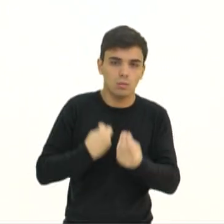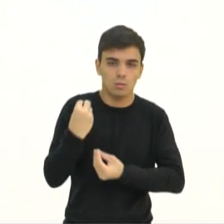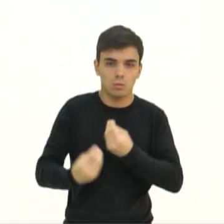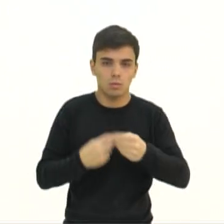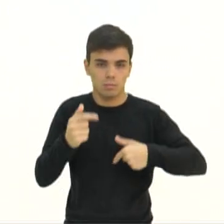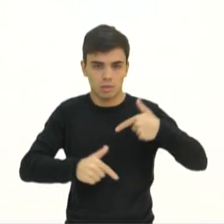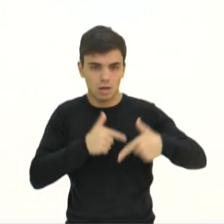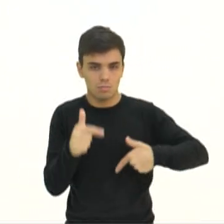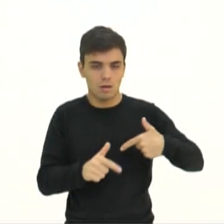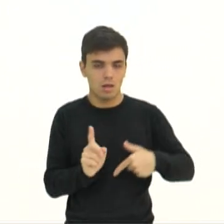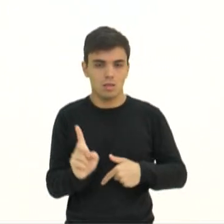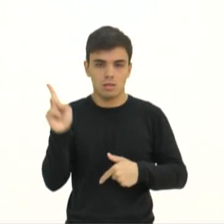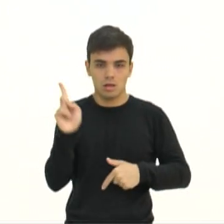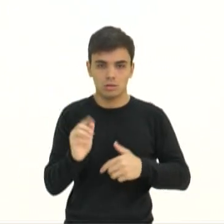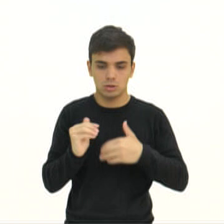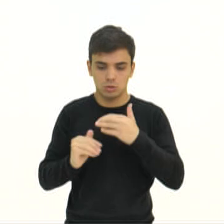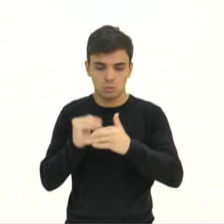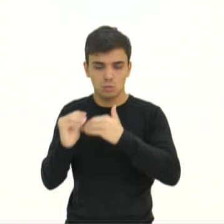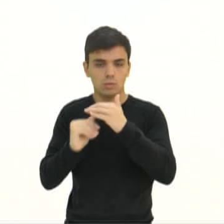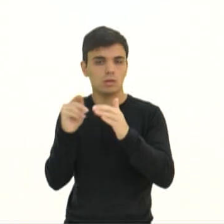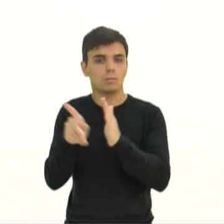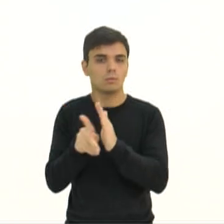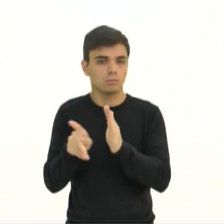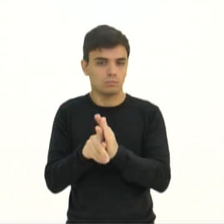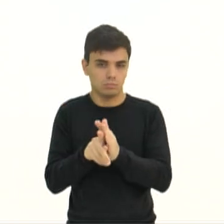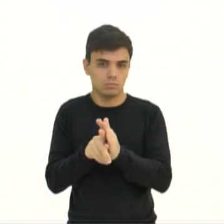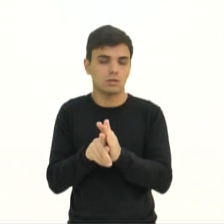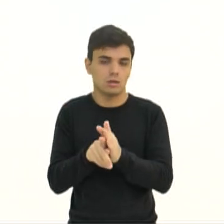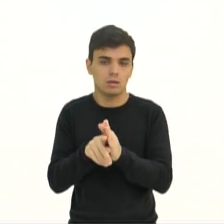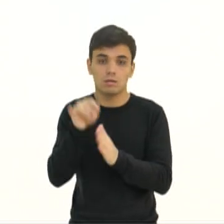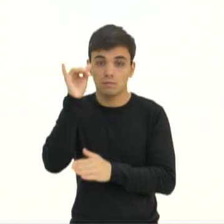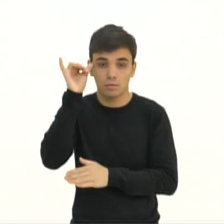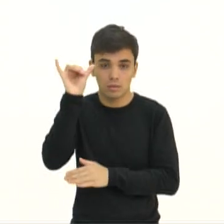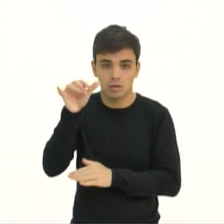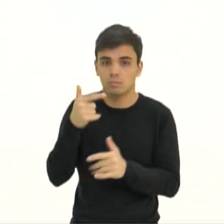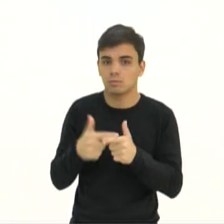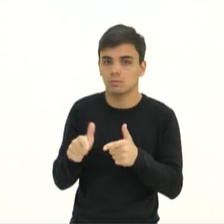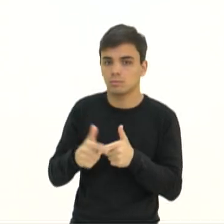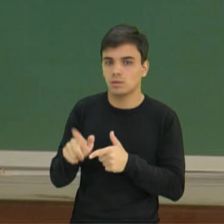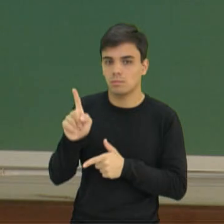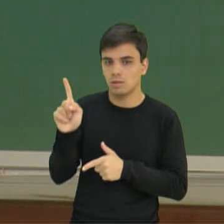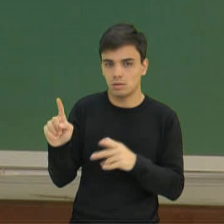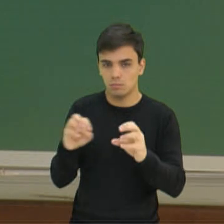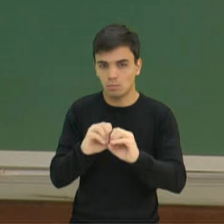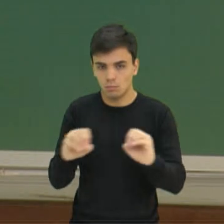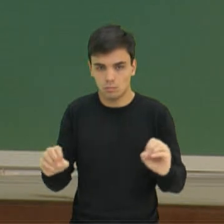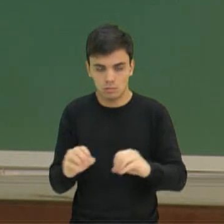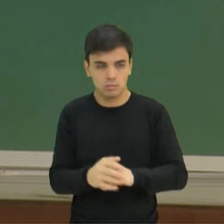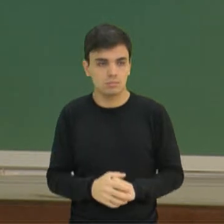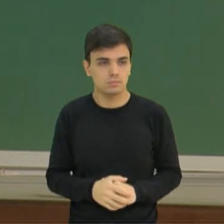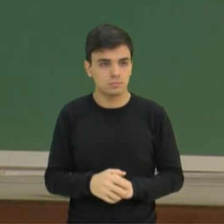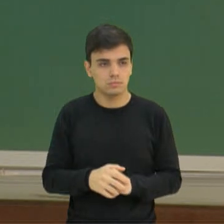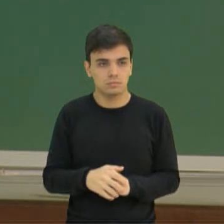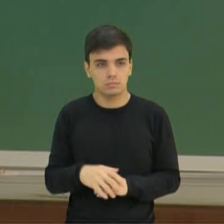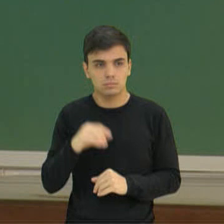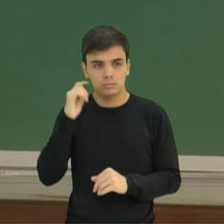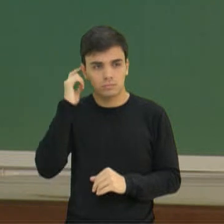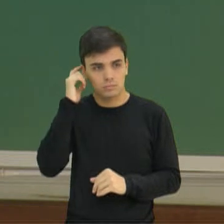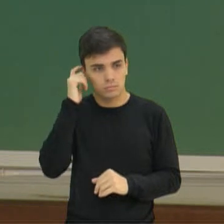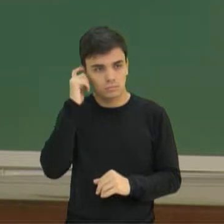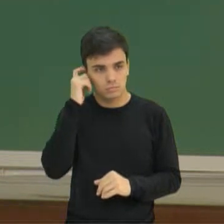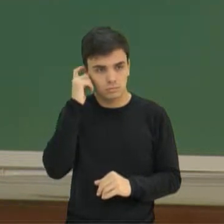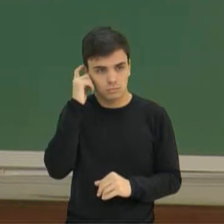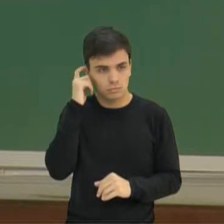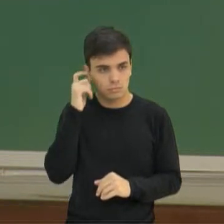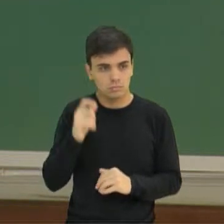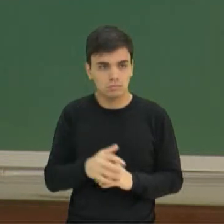atividades são desenvolvidas nestas porções para minimizar esse problema da desertificação. A desertificação